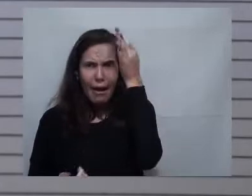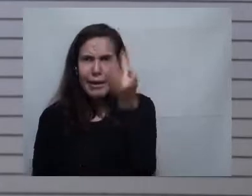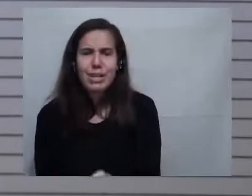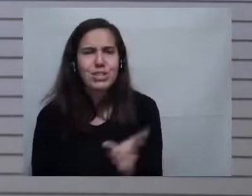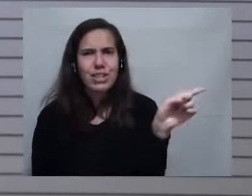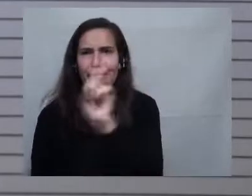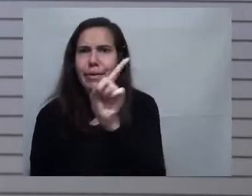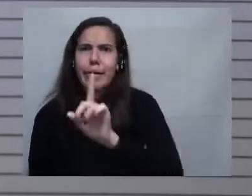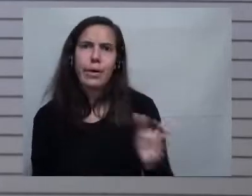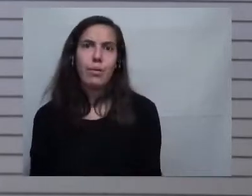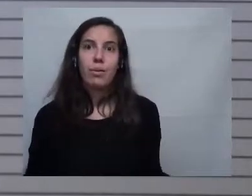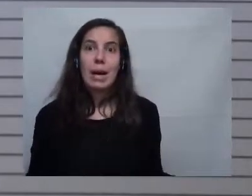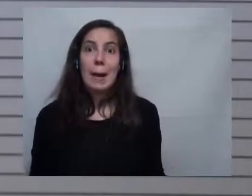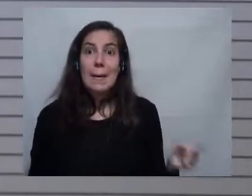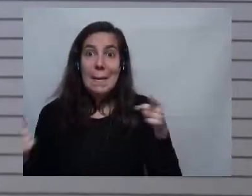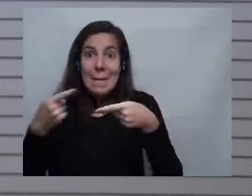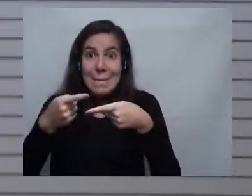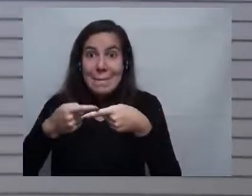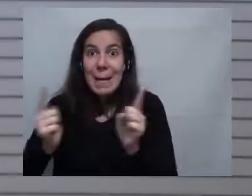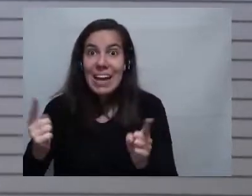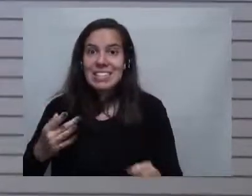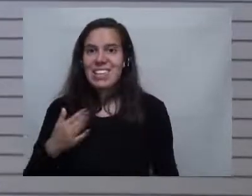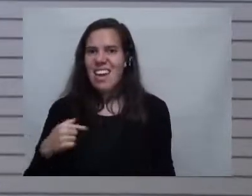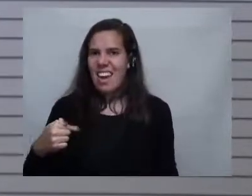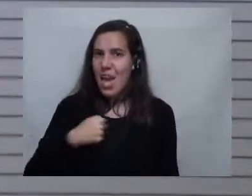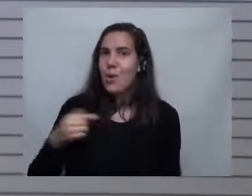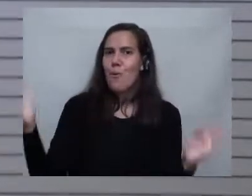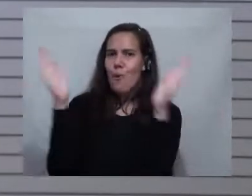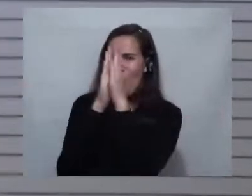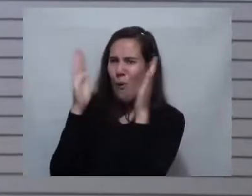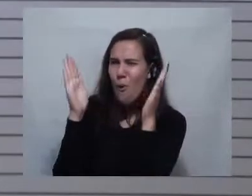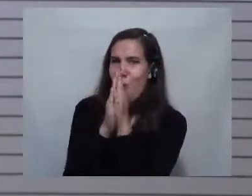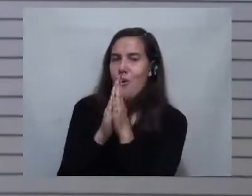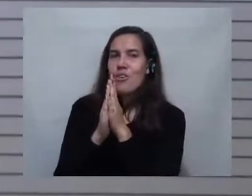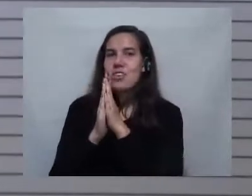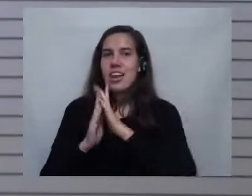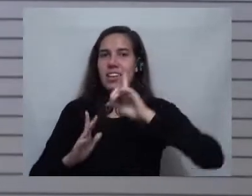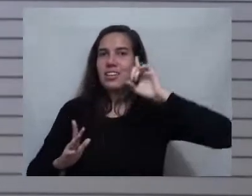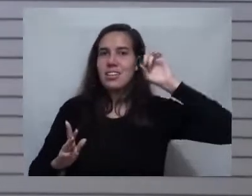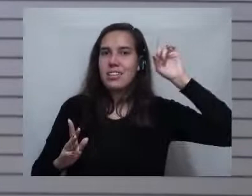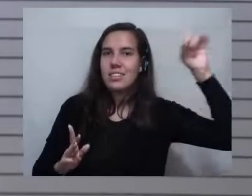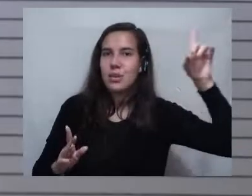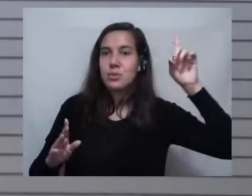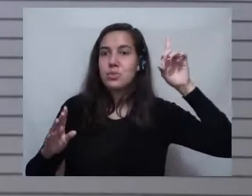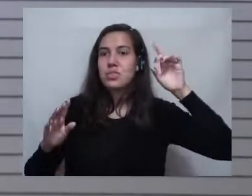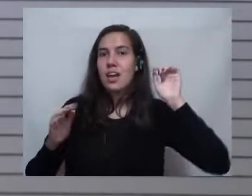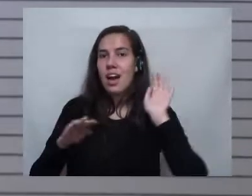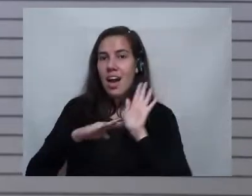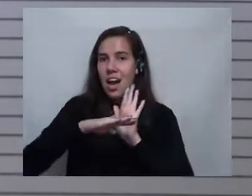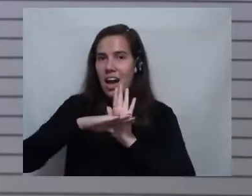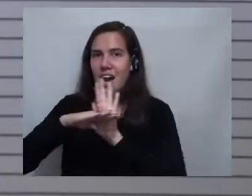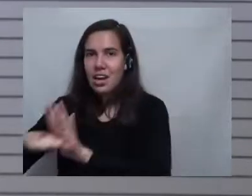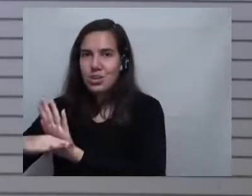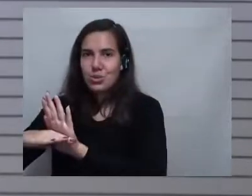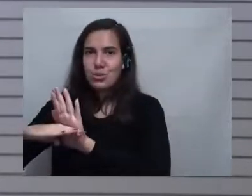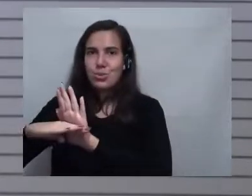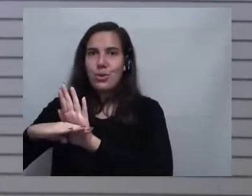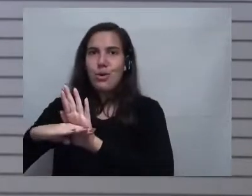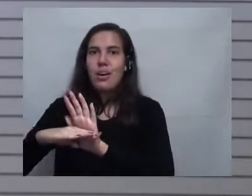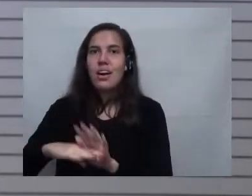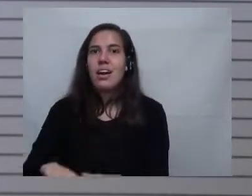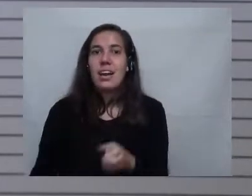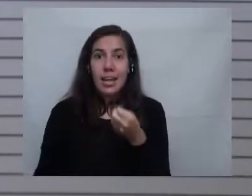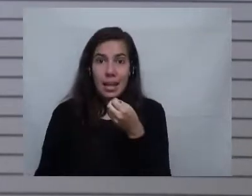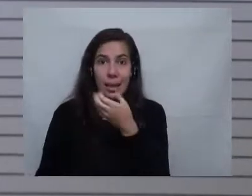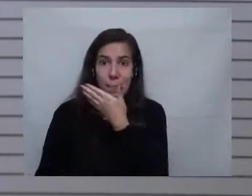em volta que tá quase morto esse homem viveu por um ano e um pouco mais consertou a vida dele todo